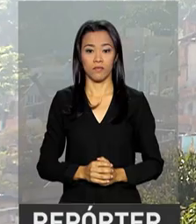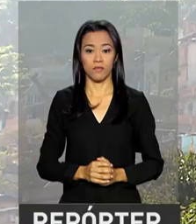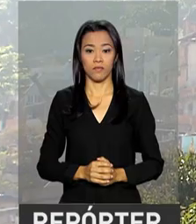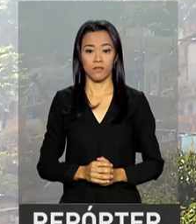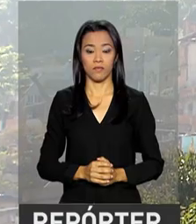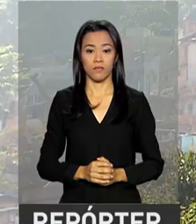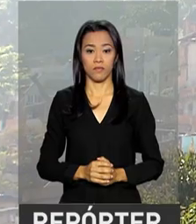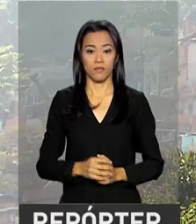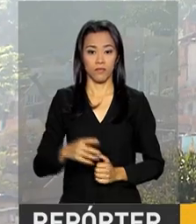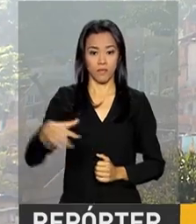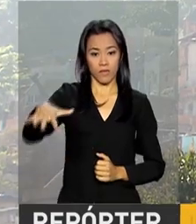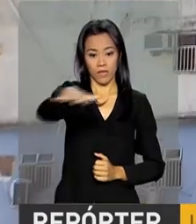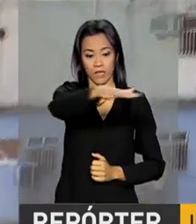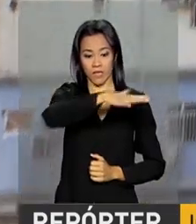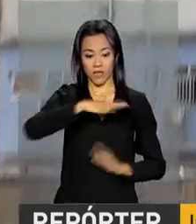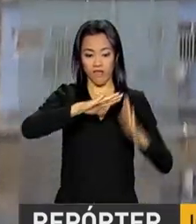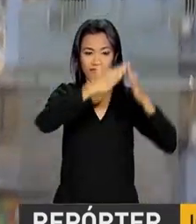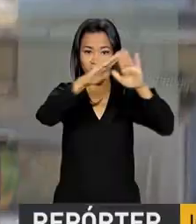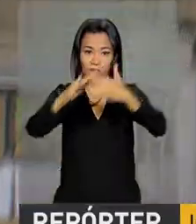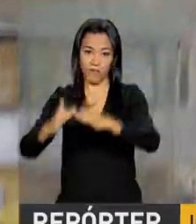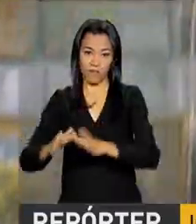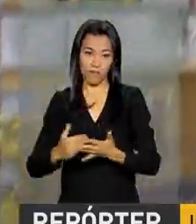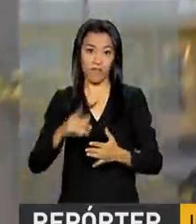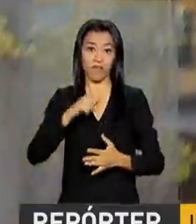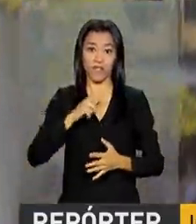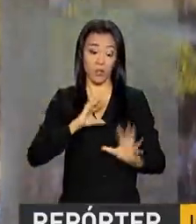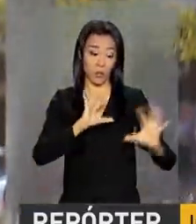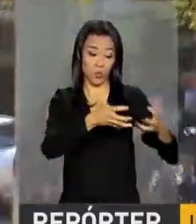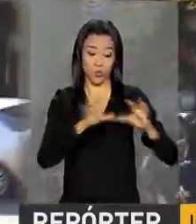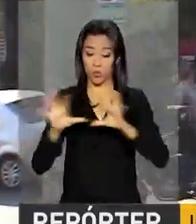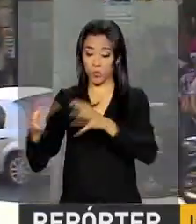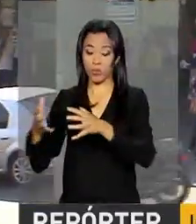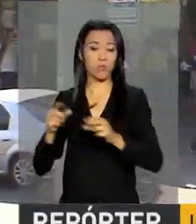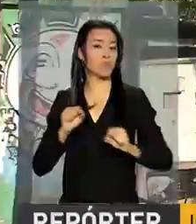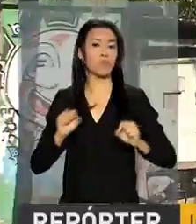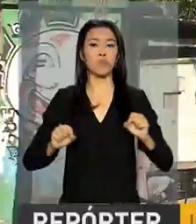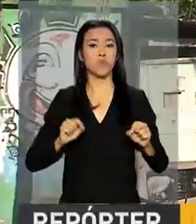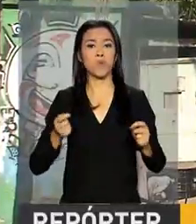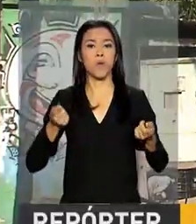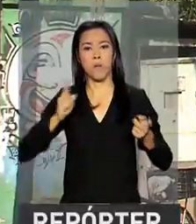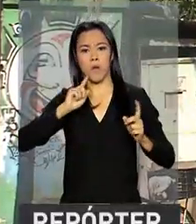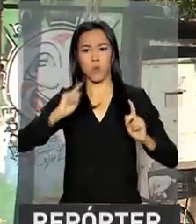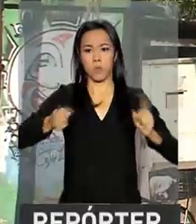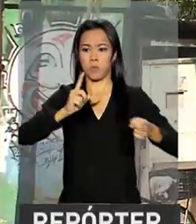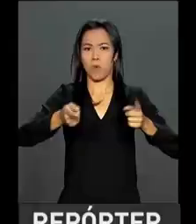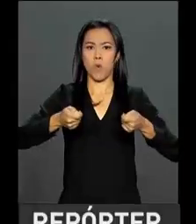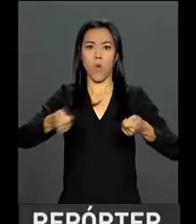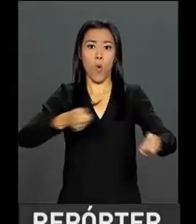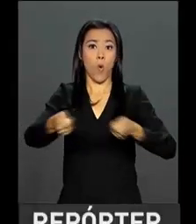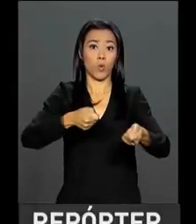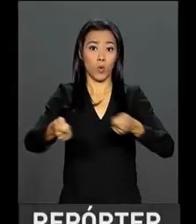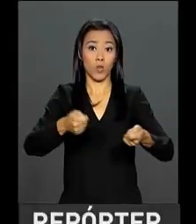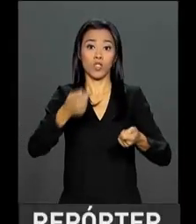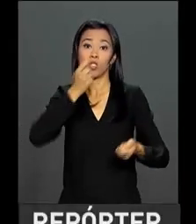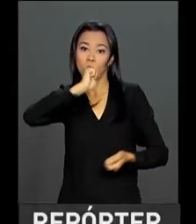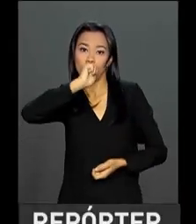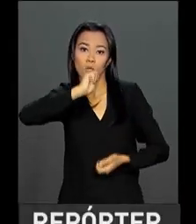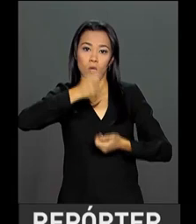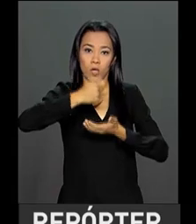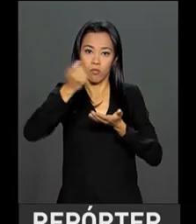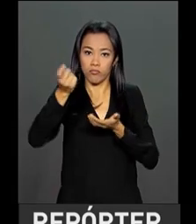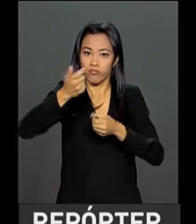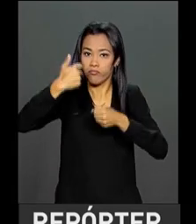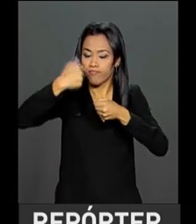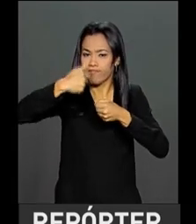a comunidade sofre com a disputa entre facções rivais pelo comando do tráfico de drogas intensa troca de tiros